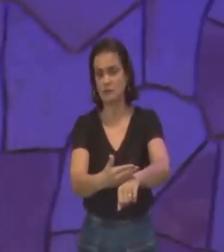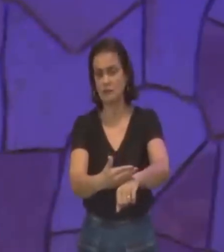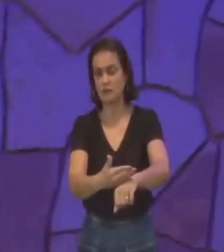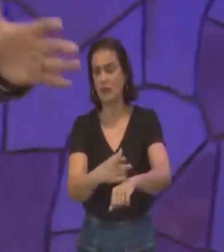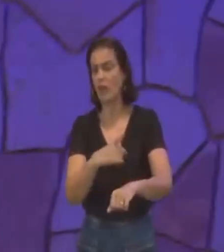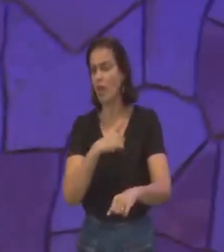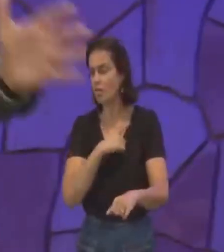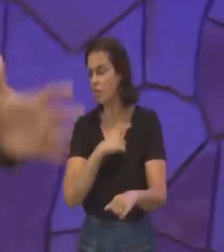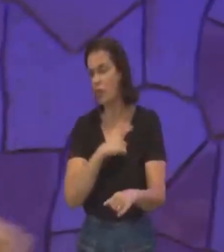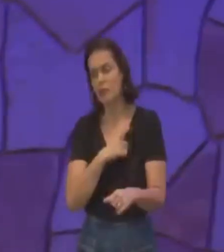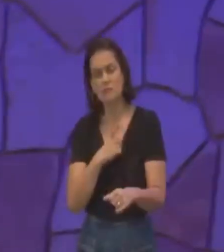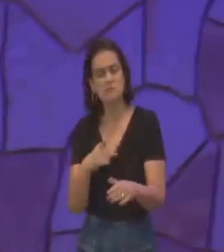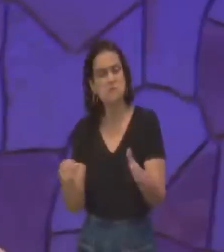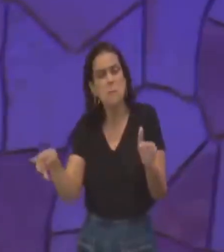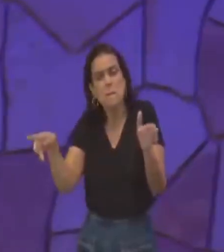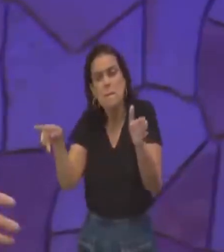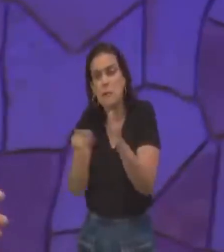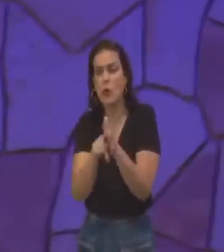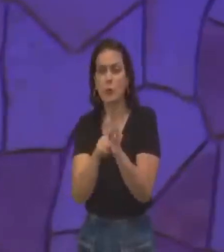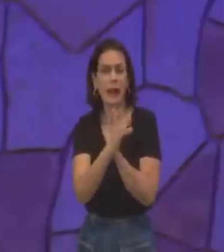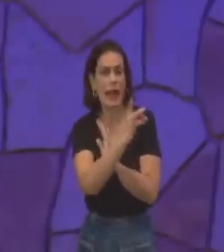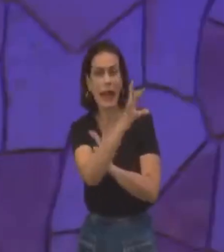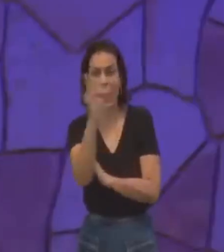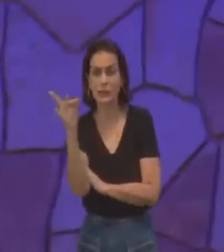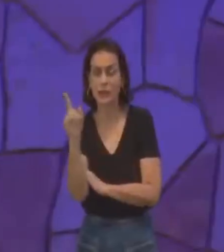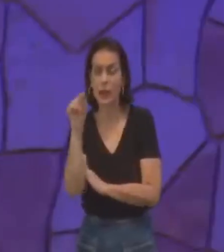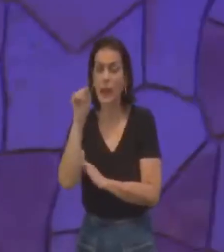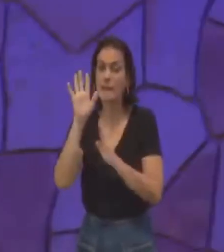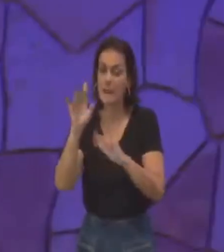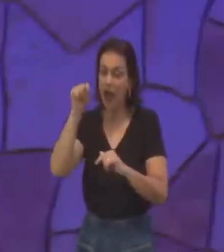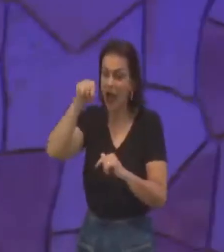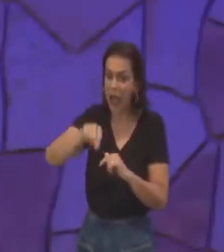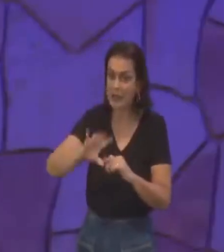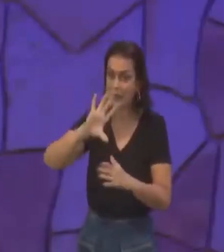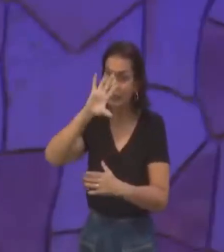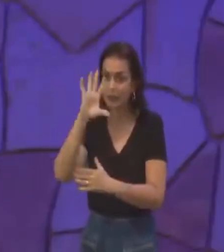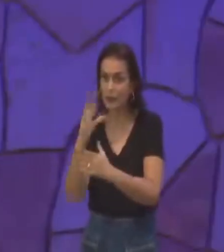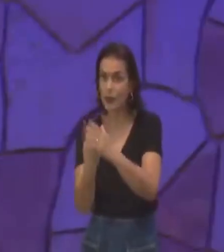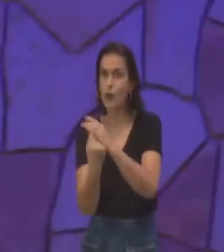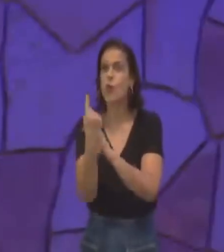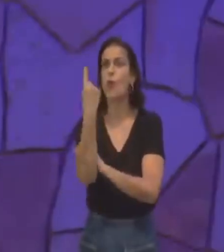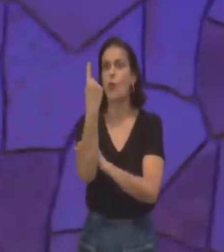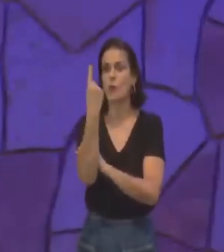até nós nos esquecemos da educação. Na minha época de seminário era assim, na